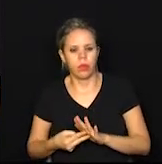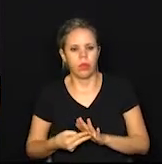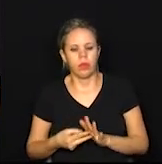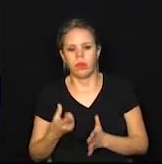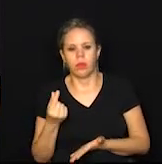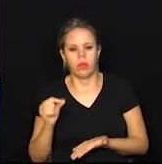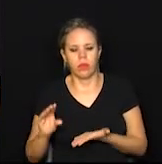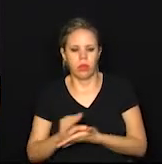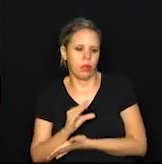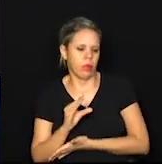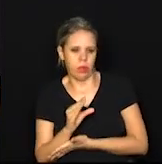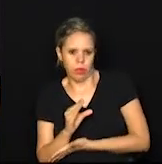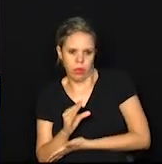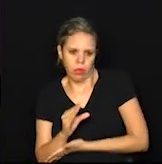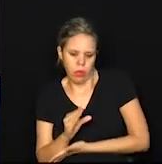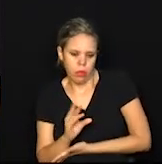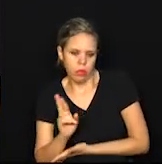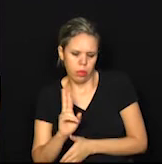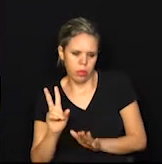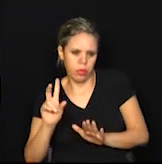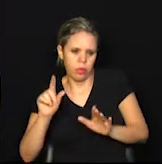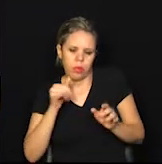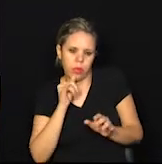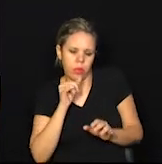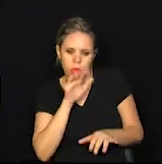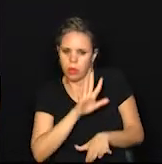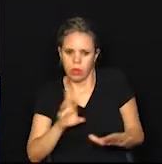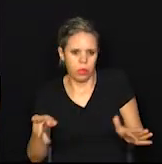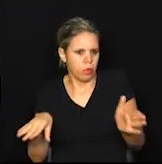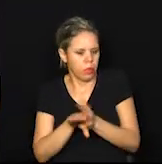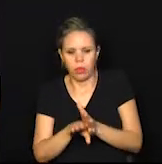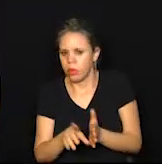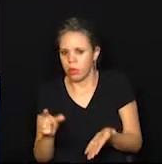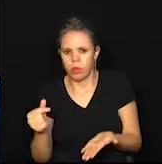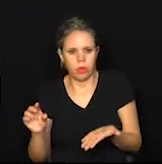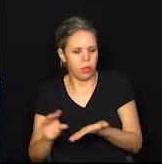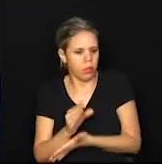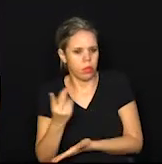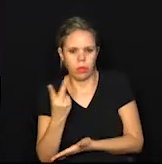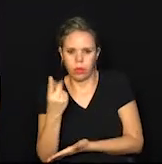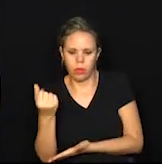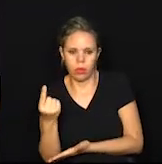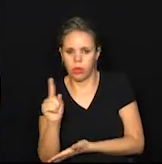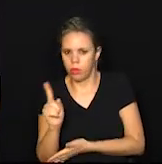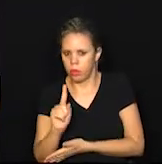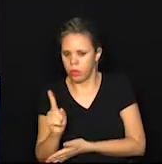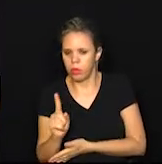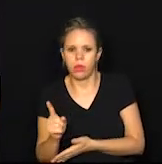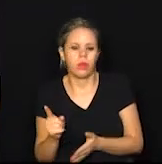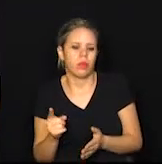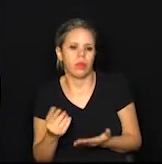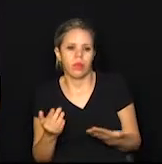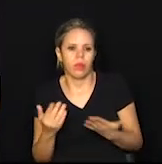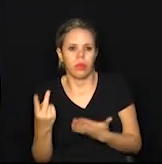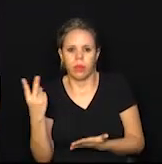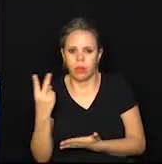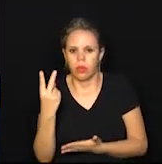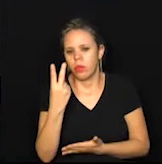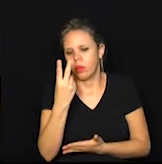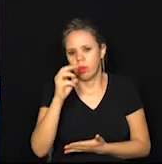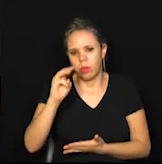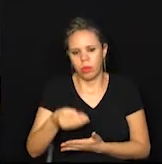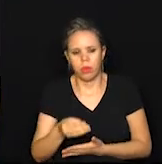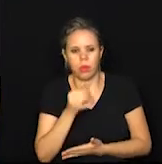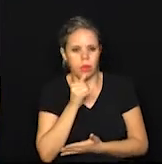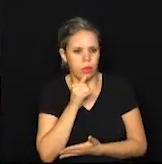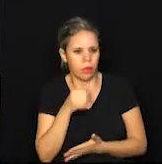orçamento subsequente. Geralmente não chega através de orçamento nesse valor, então a gente fica naquele valor de 2 milhões,